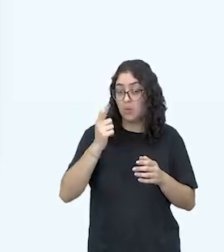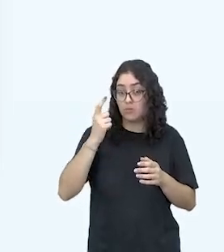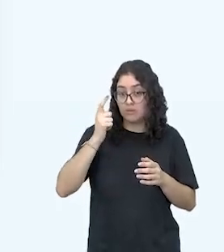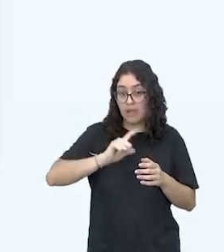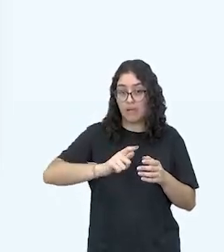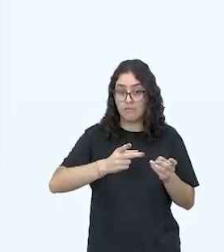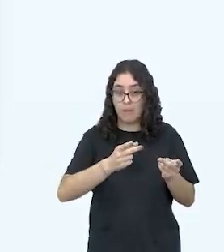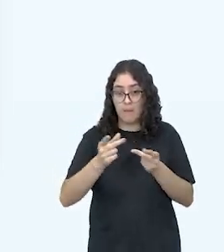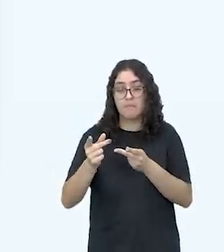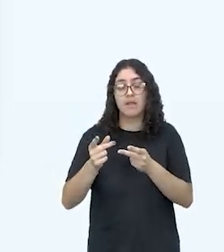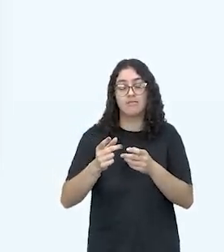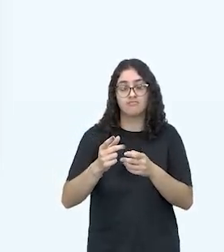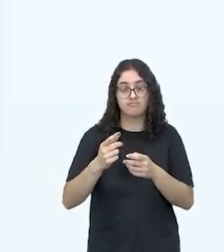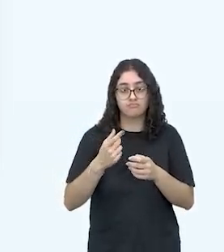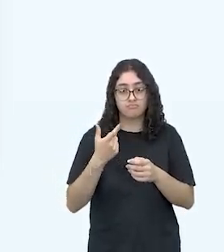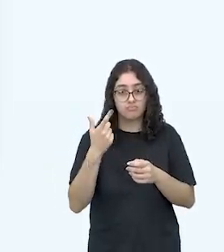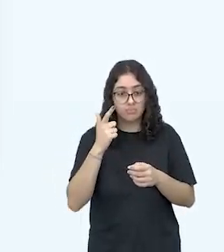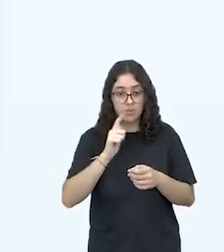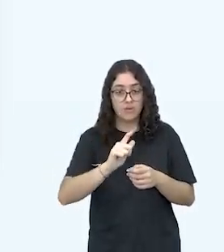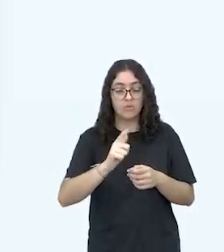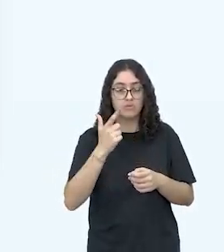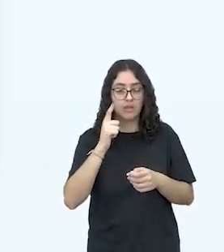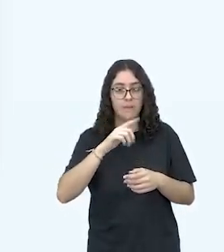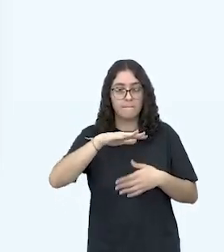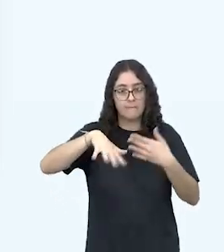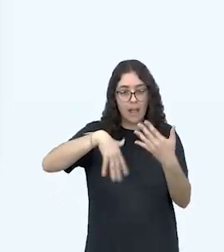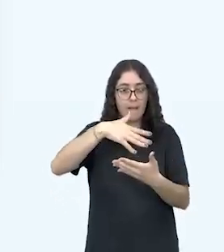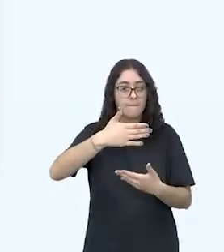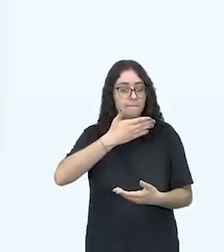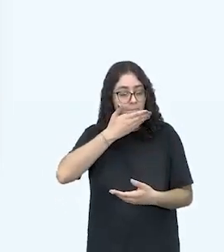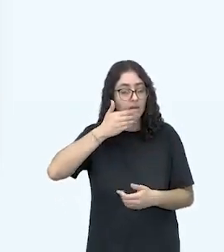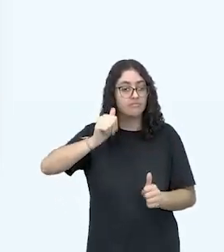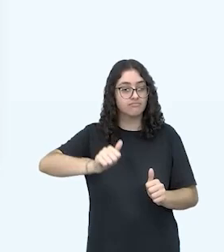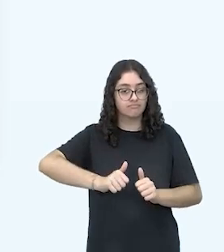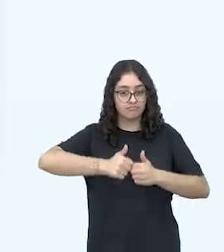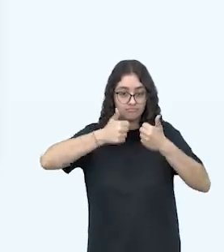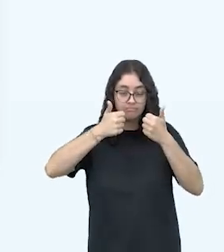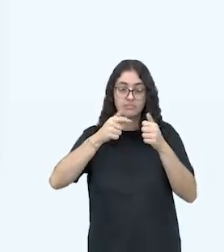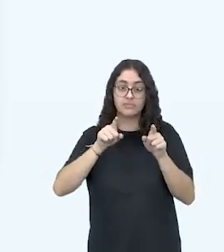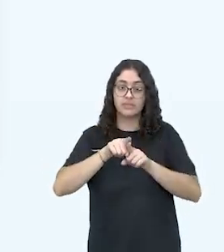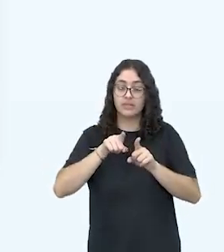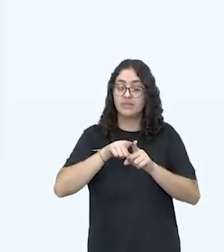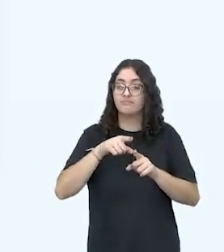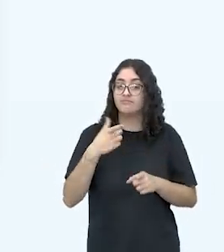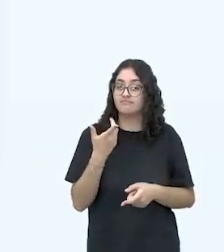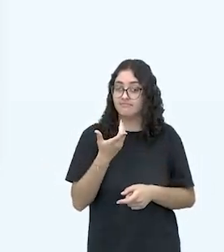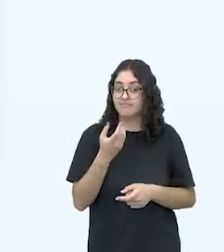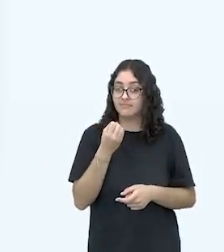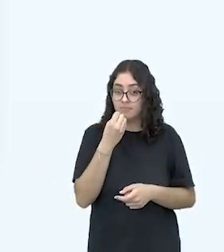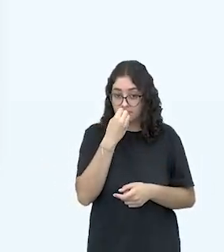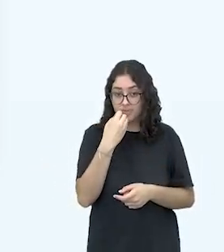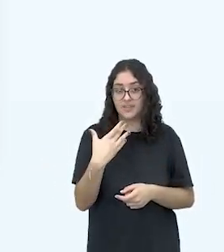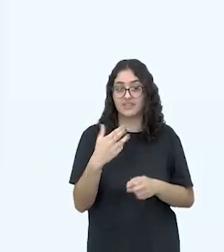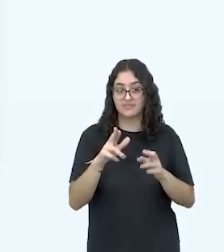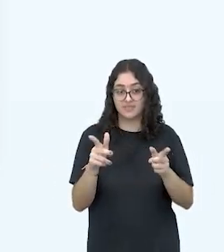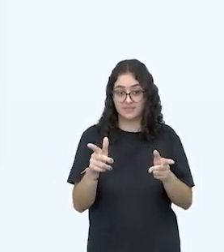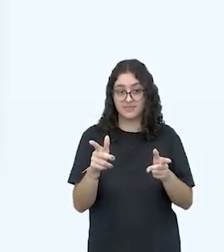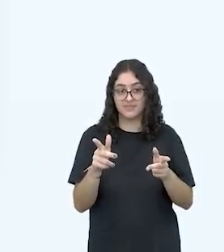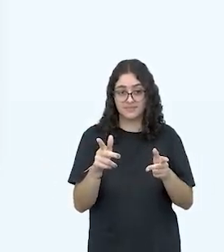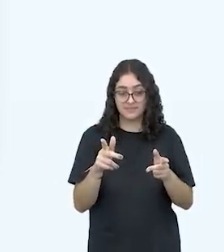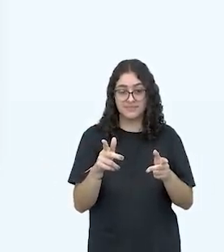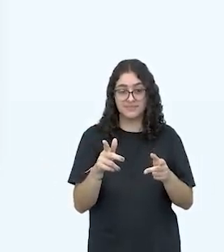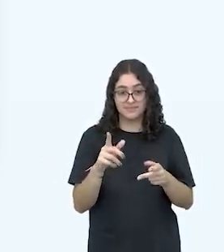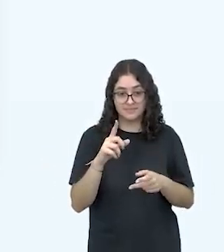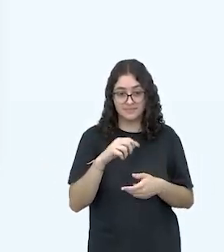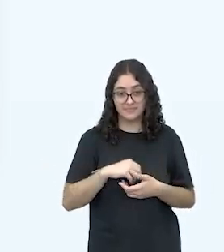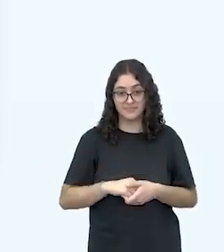é excelente a recuperação da produtividade. Certos locais onde existe mais broca, esse benefício é tremendo.